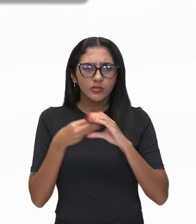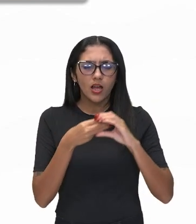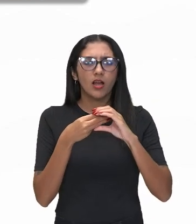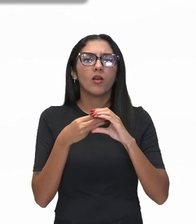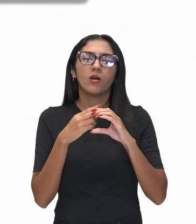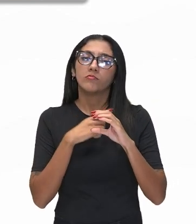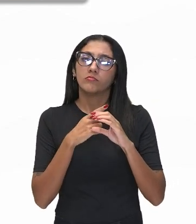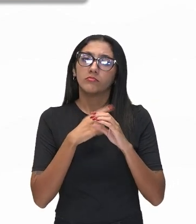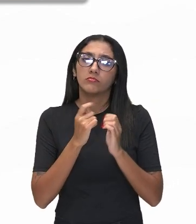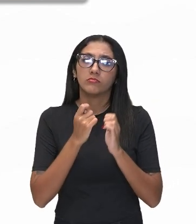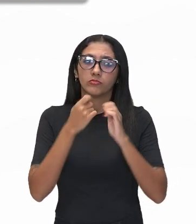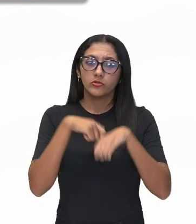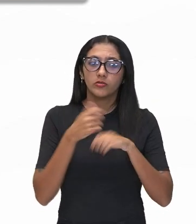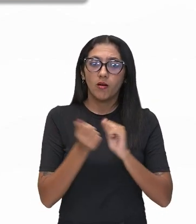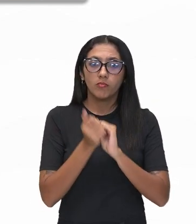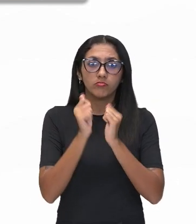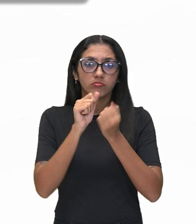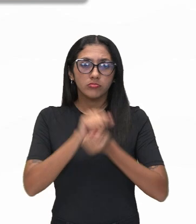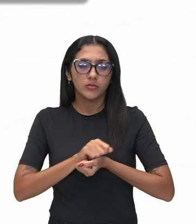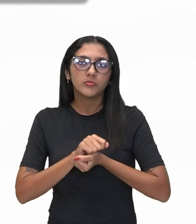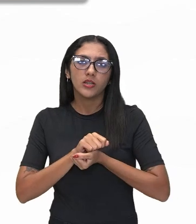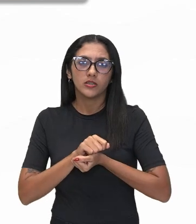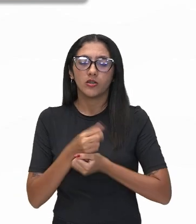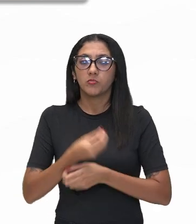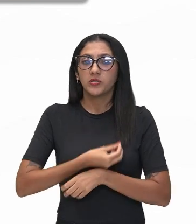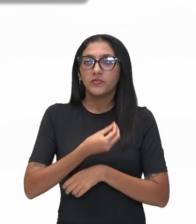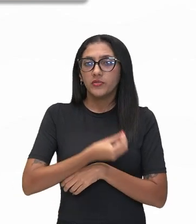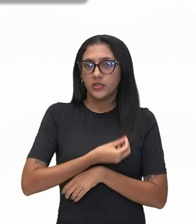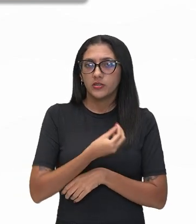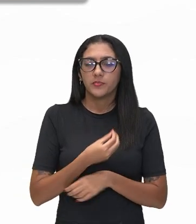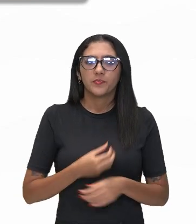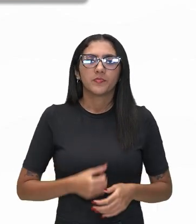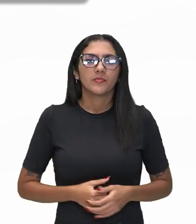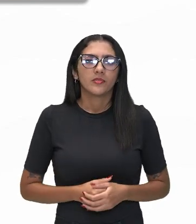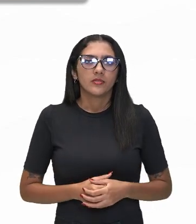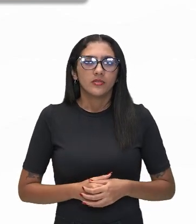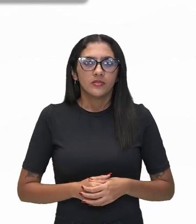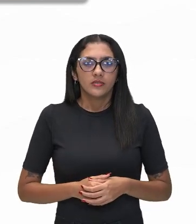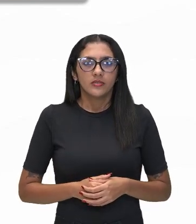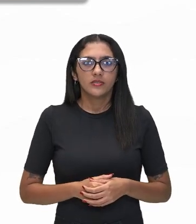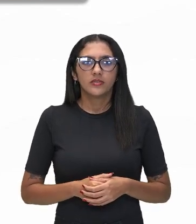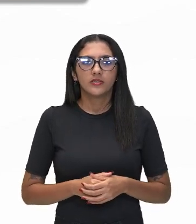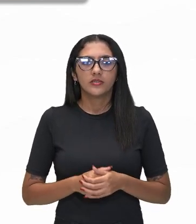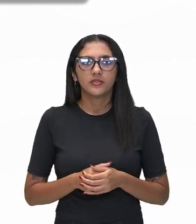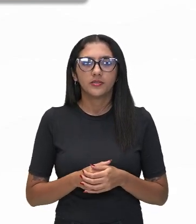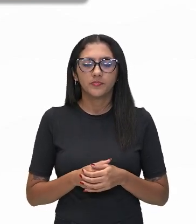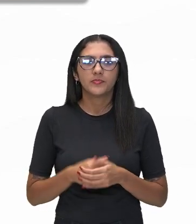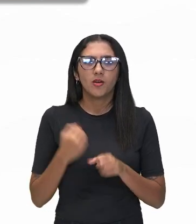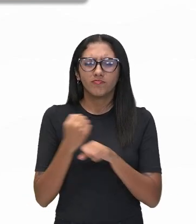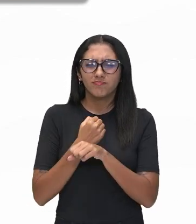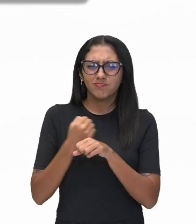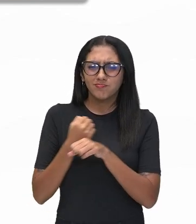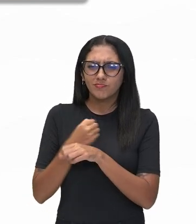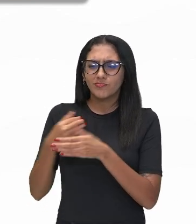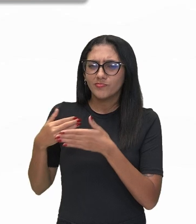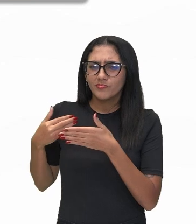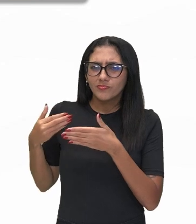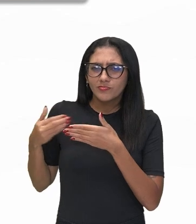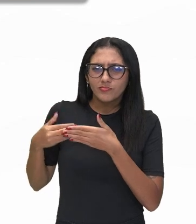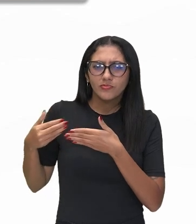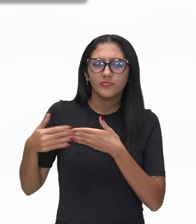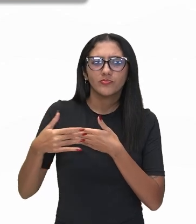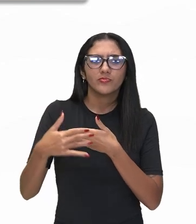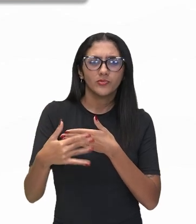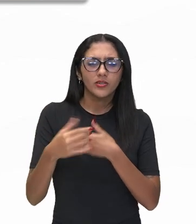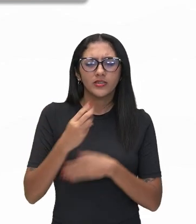então chamados de seres vivos. Ao longo do tempo, né, ao longo de 3,5 bilhões de